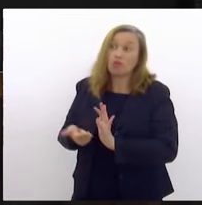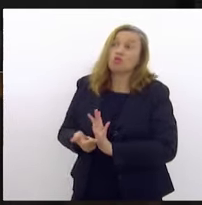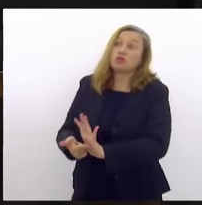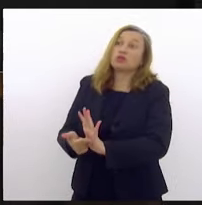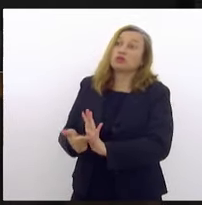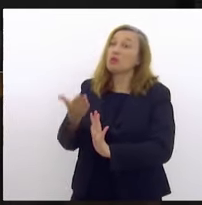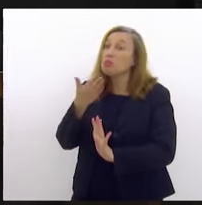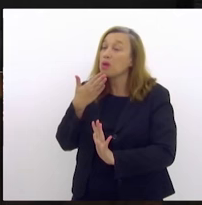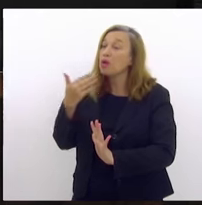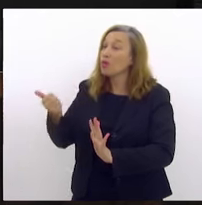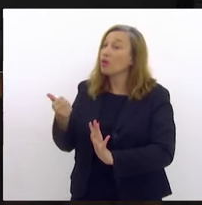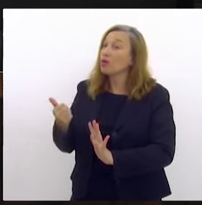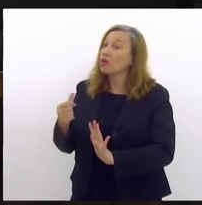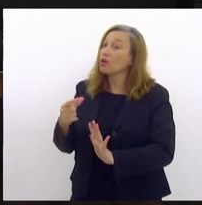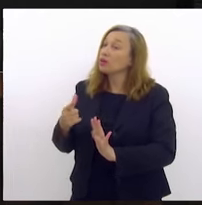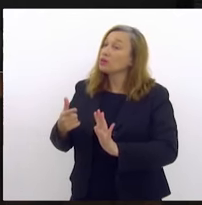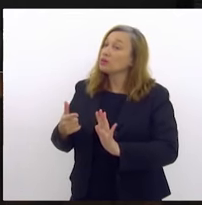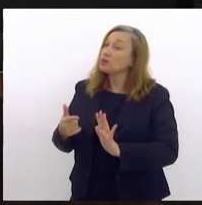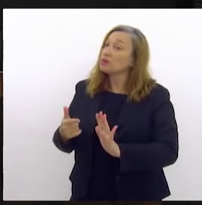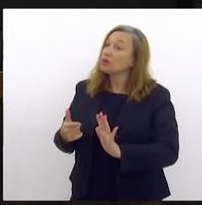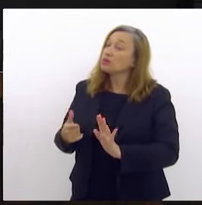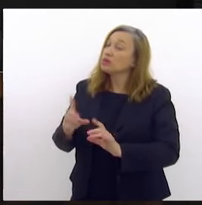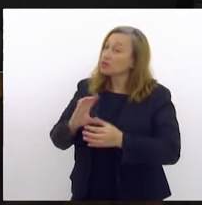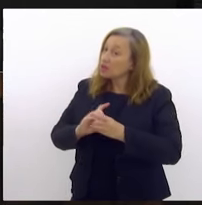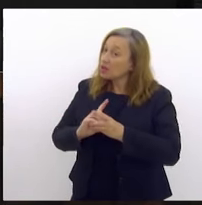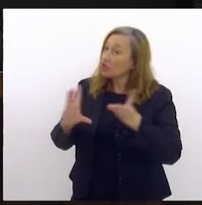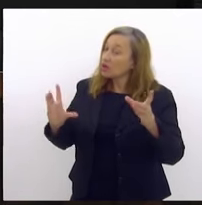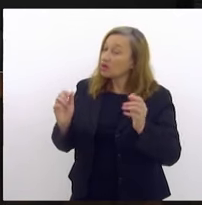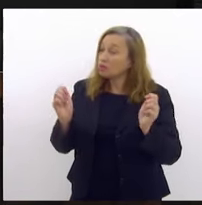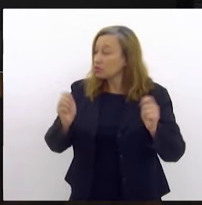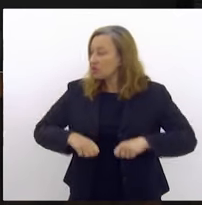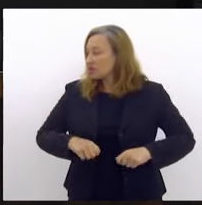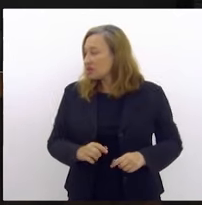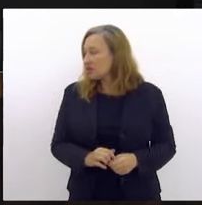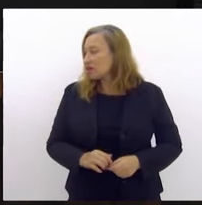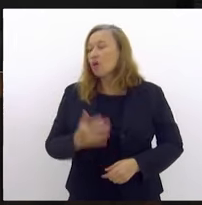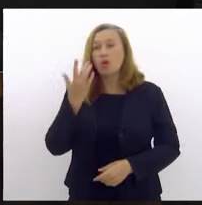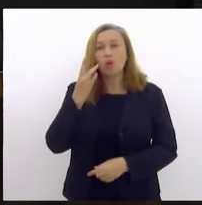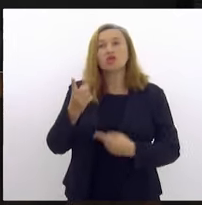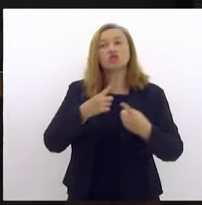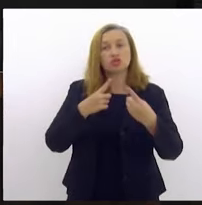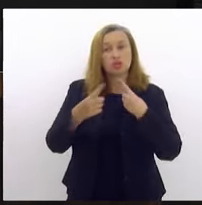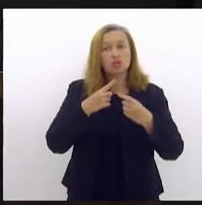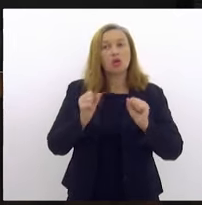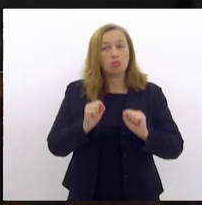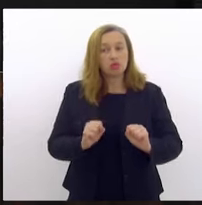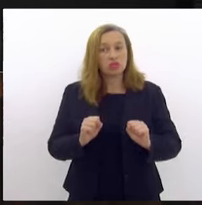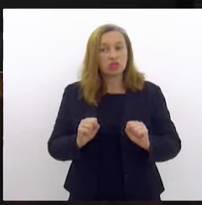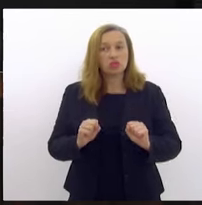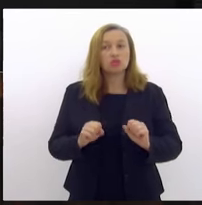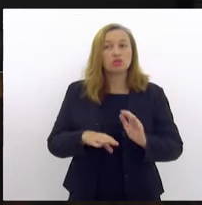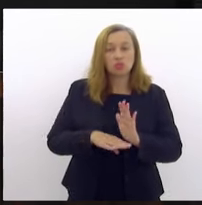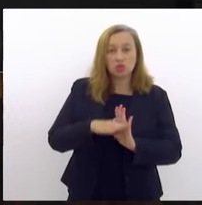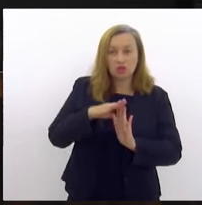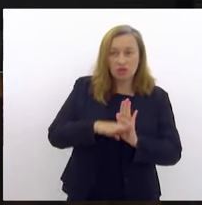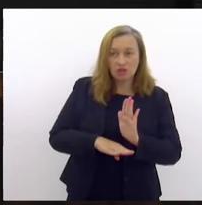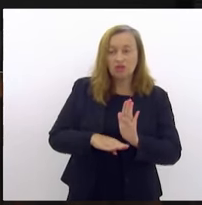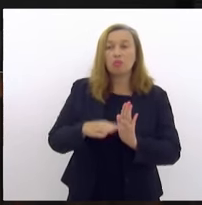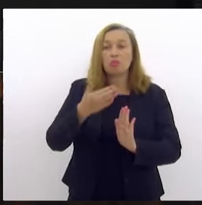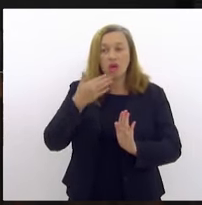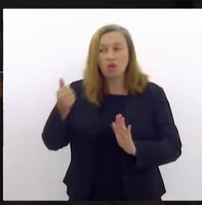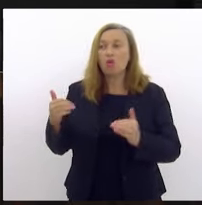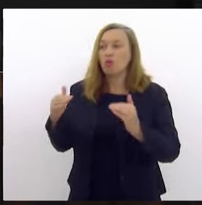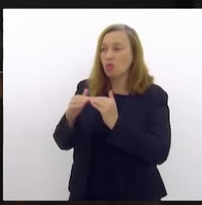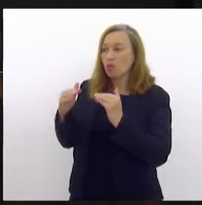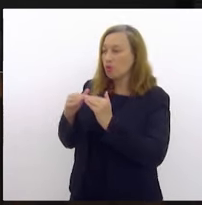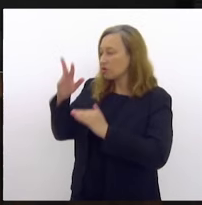demonstração que eu tento ser o mais democrático possível. Acho que a discussão também podia ser no nível mais elevado, nisso concordo com Vossa